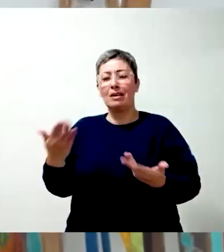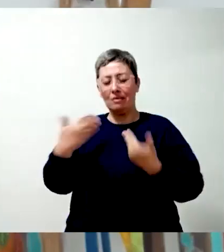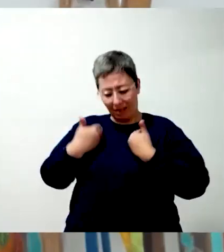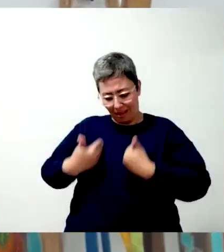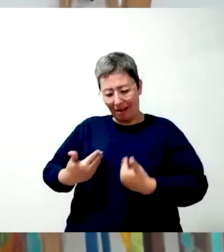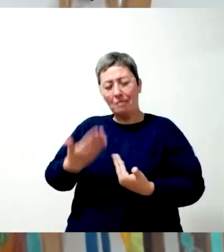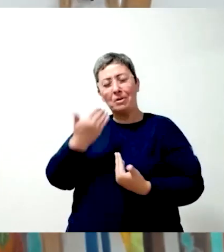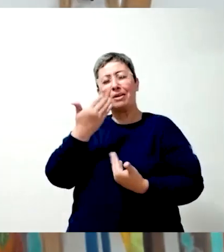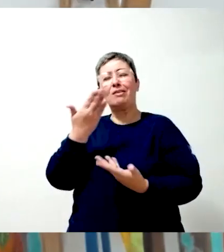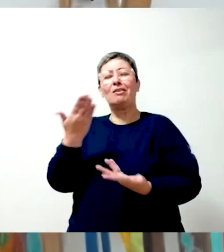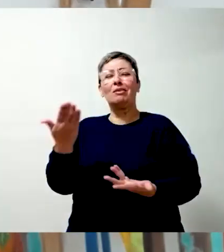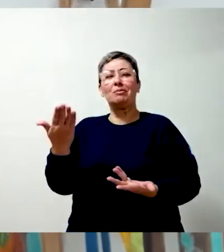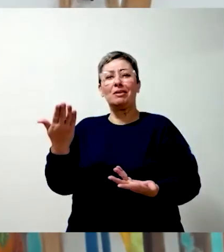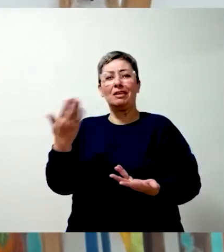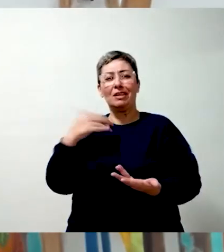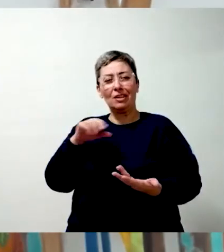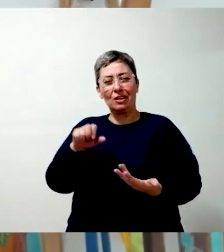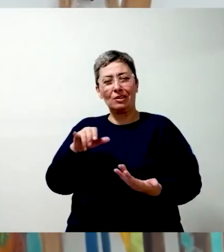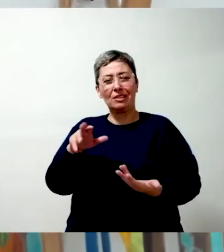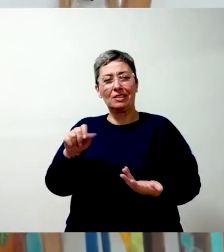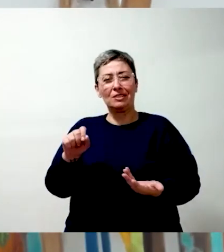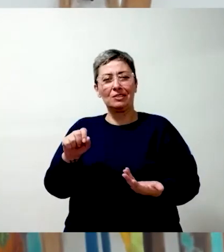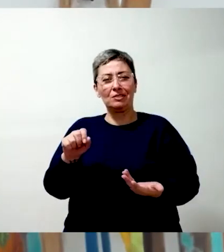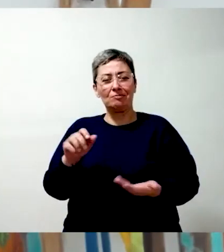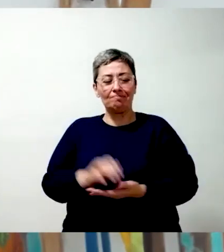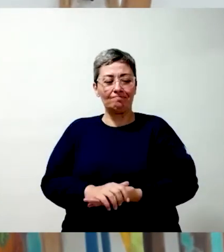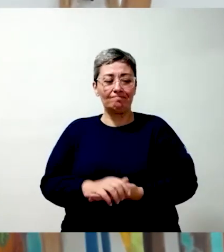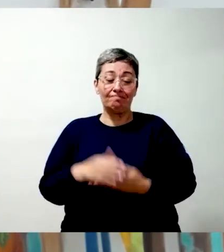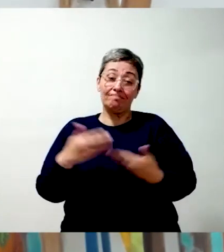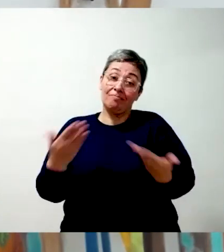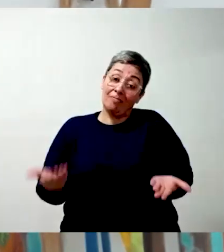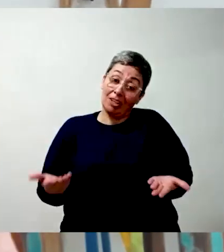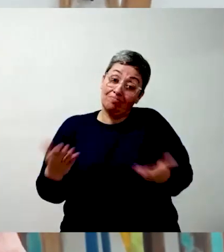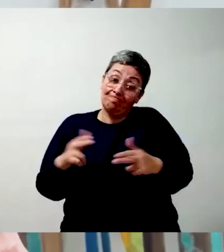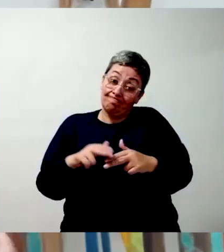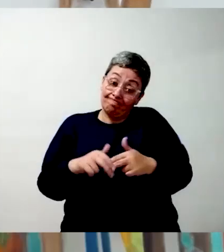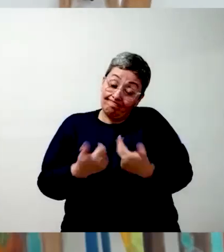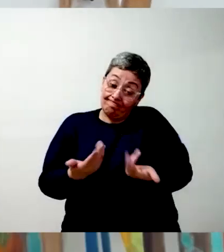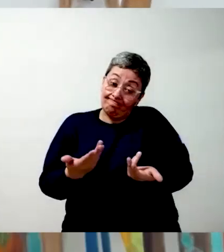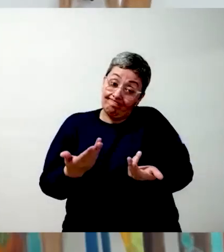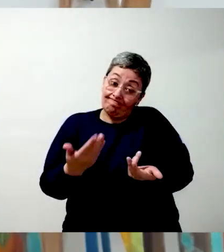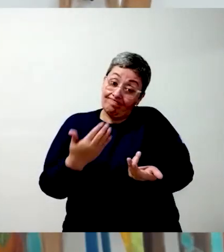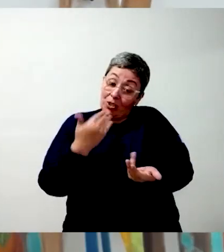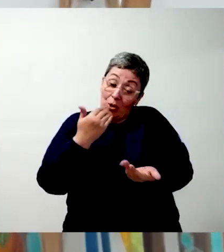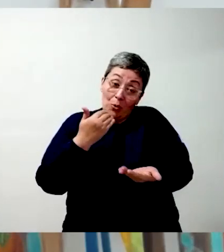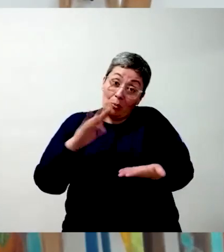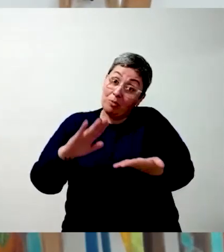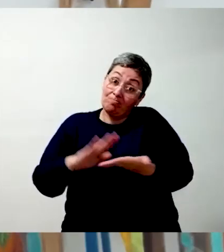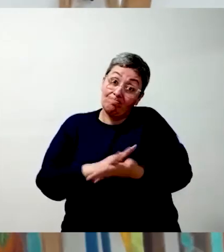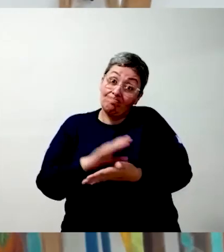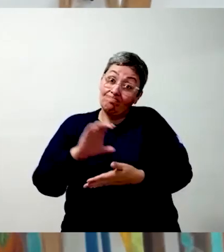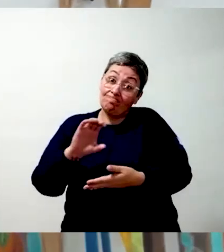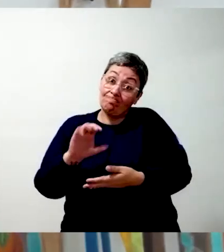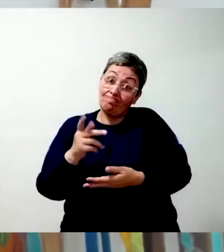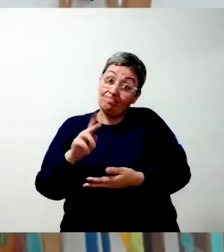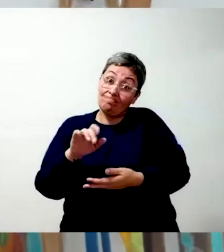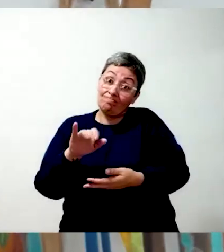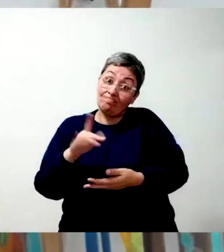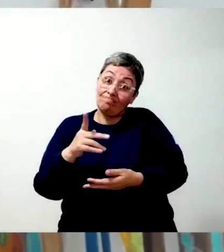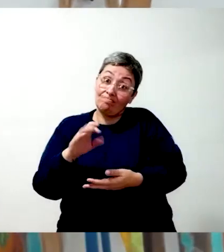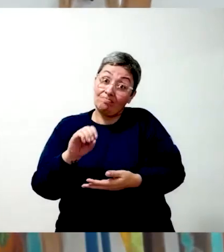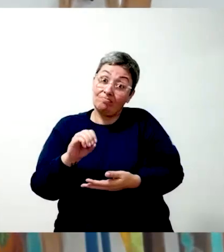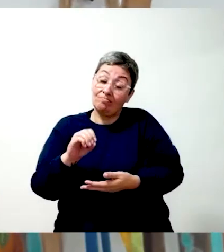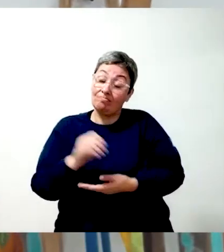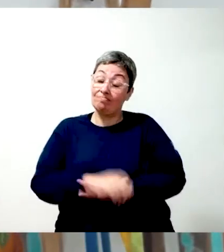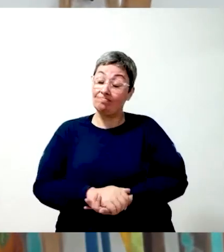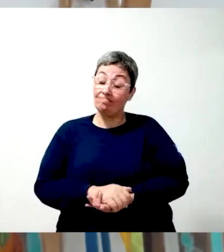coma, Juanito, me coma, Juanito." E eu então comi o chuchito.